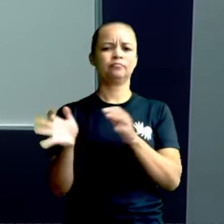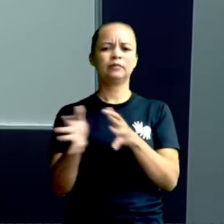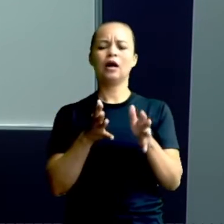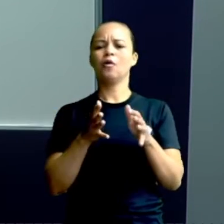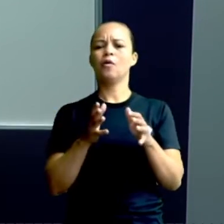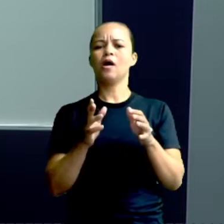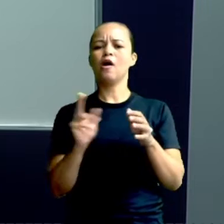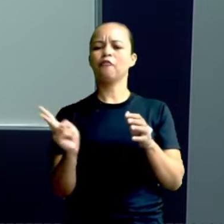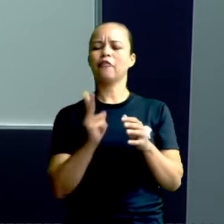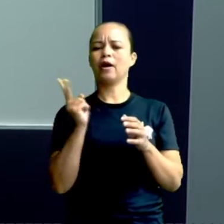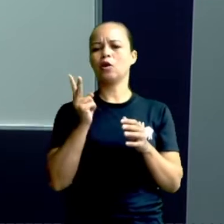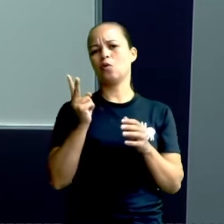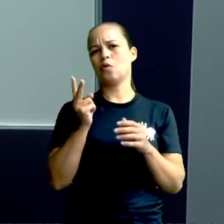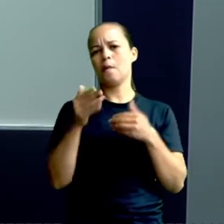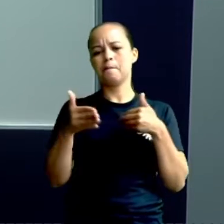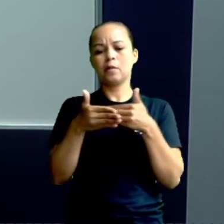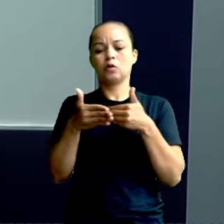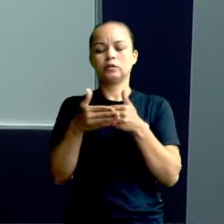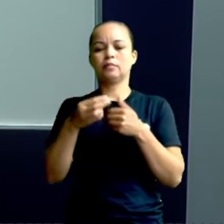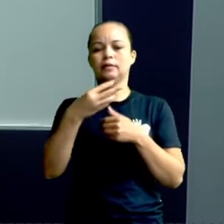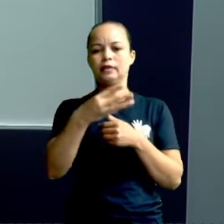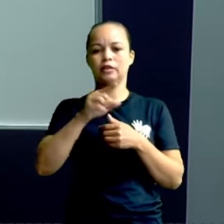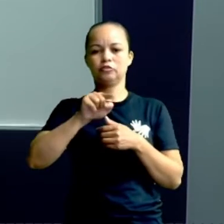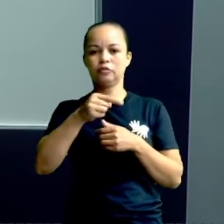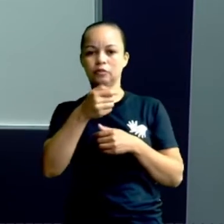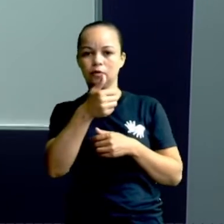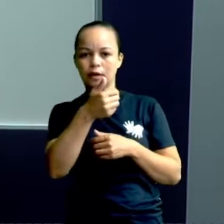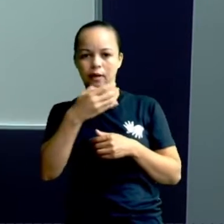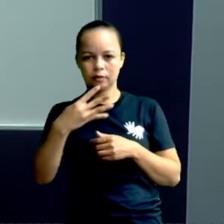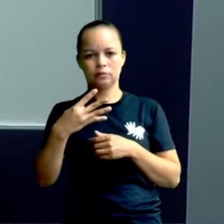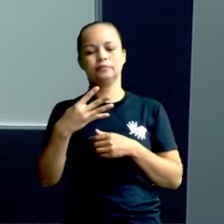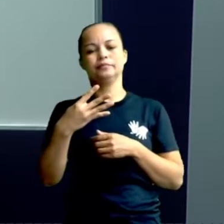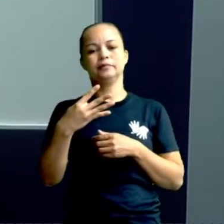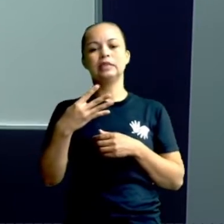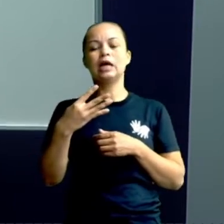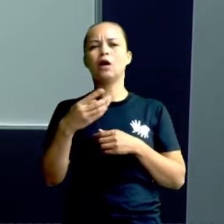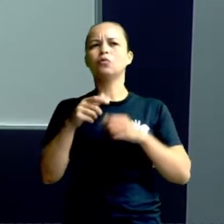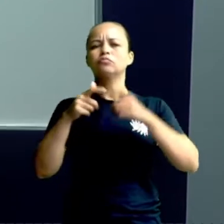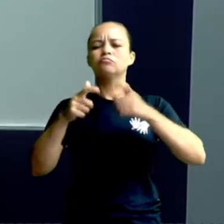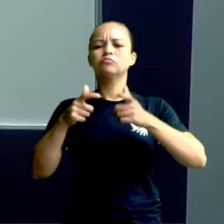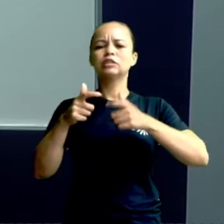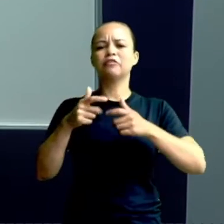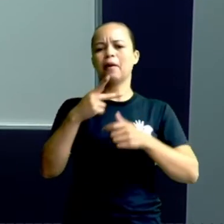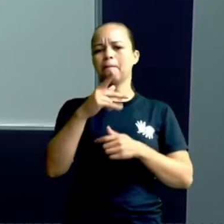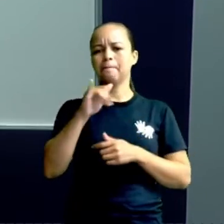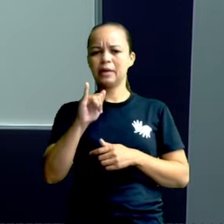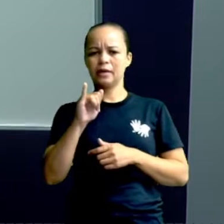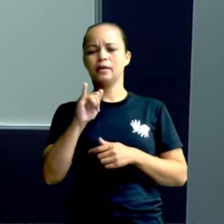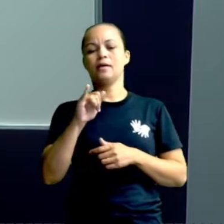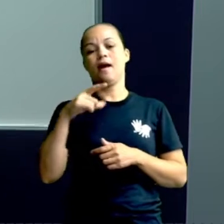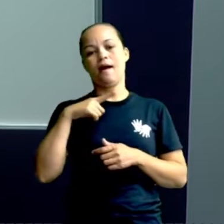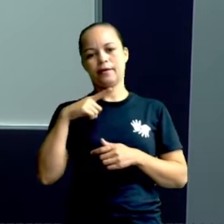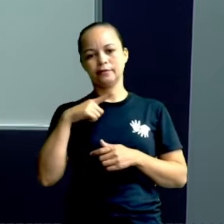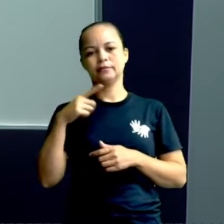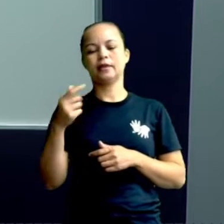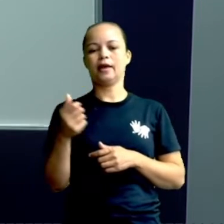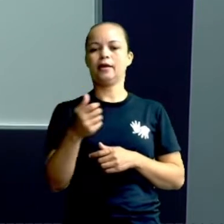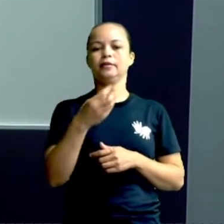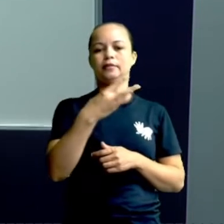de 3,14. Então, onde tiver π, eu coloco o número 3,14. Vamos